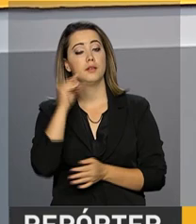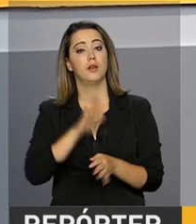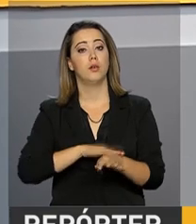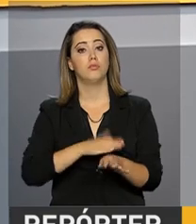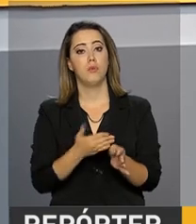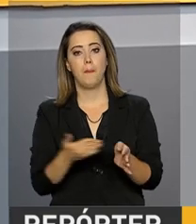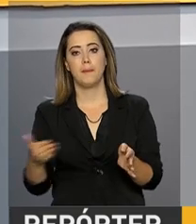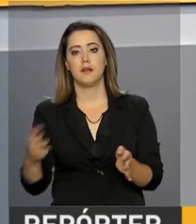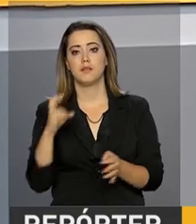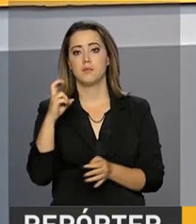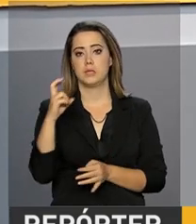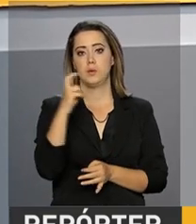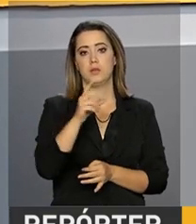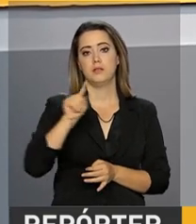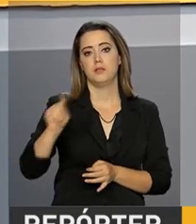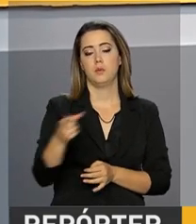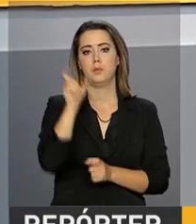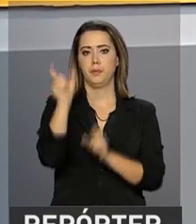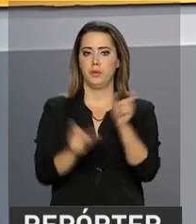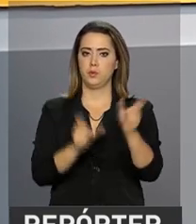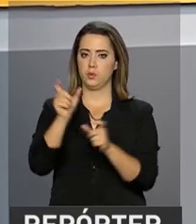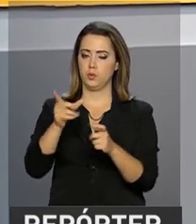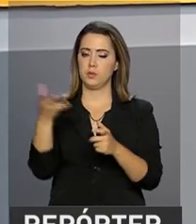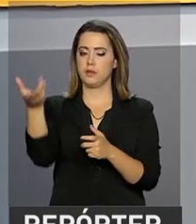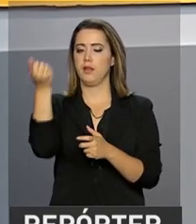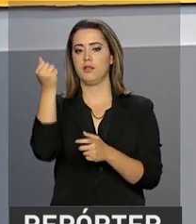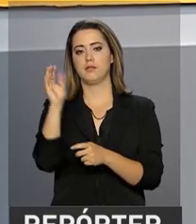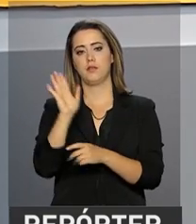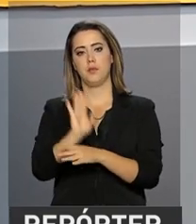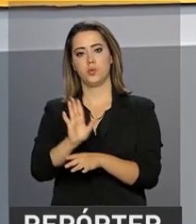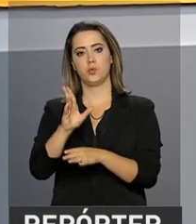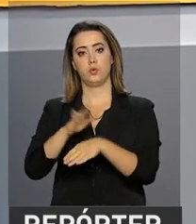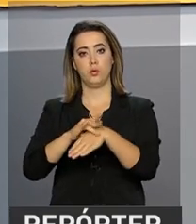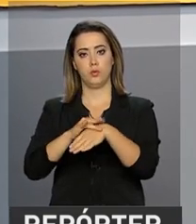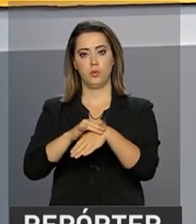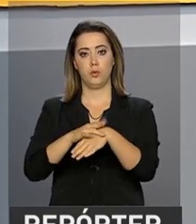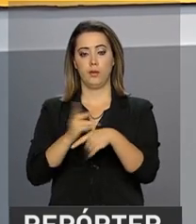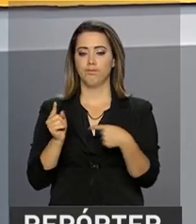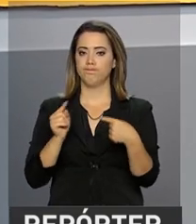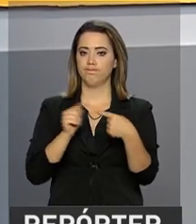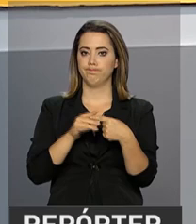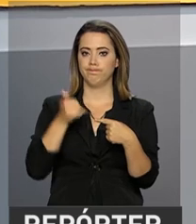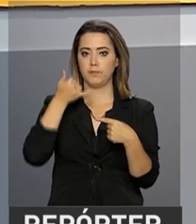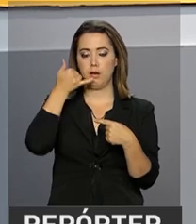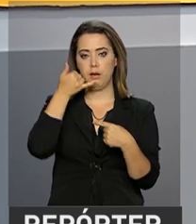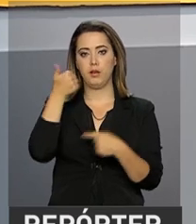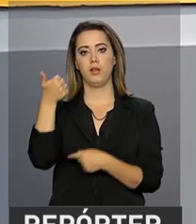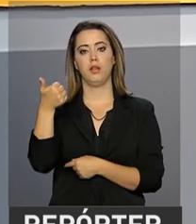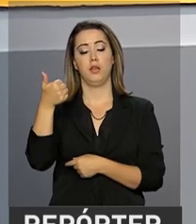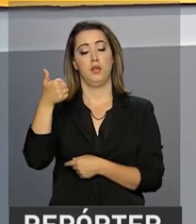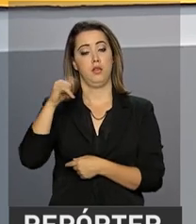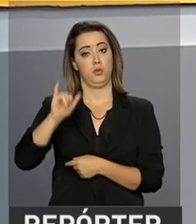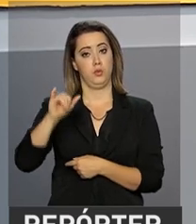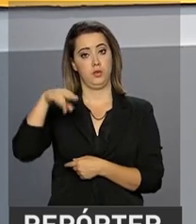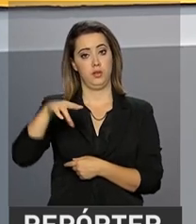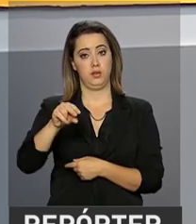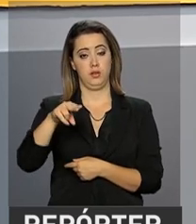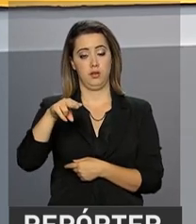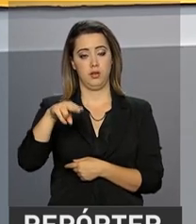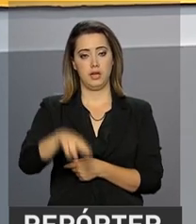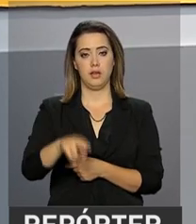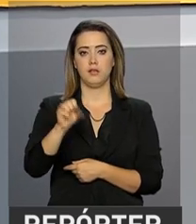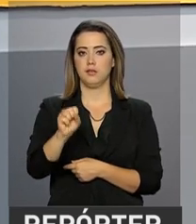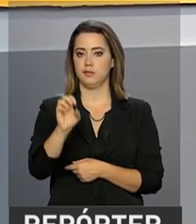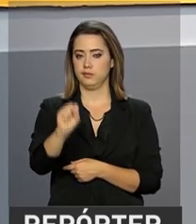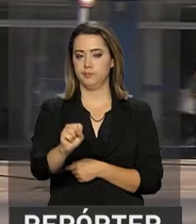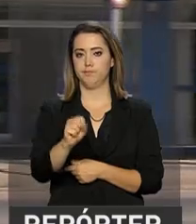prazo para que 55.000 beneficiários do auxílio doença entem em contato com o INSS para agendar a perícia de revisão do